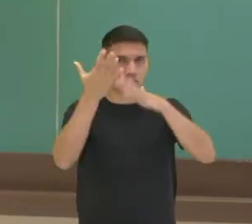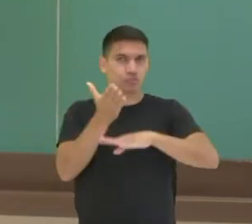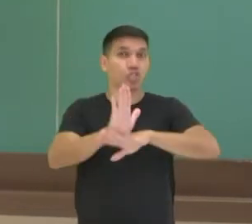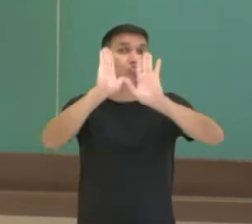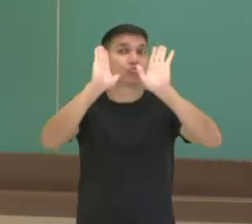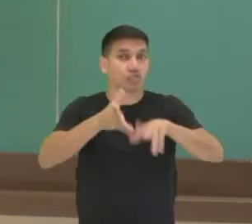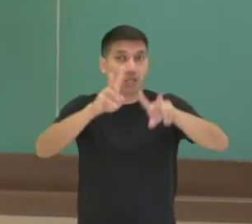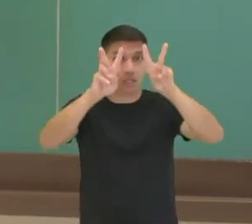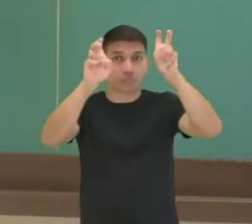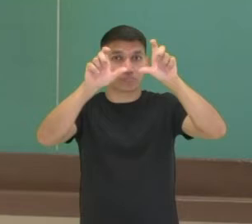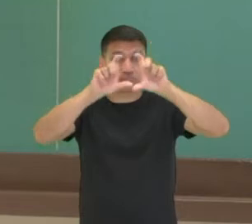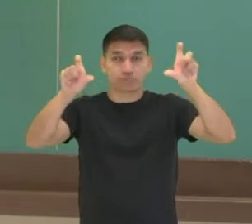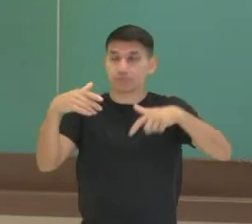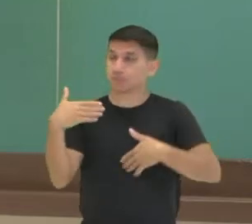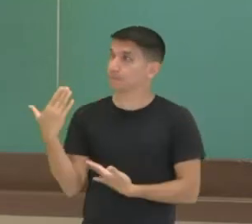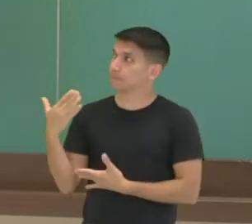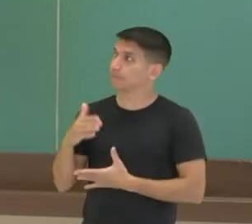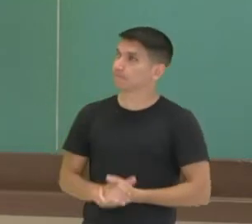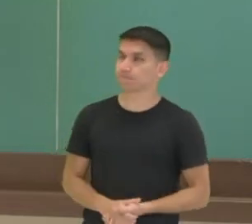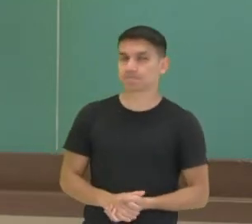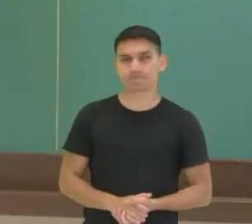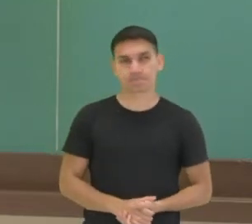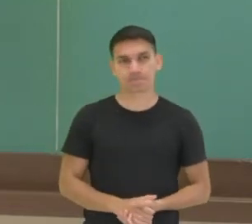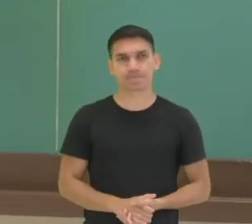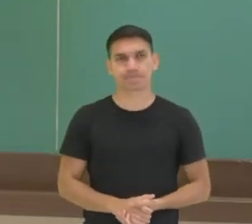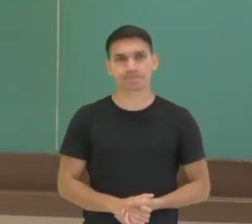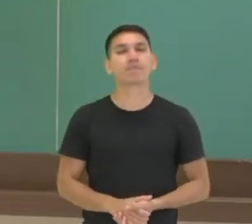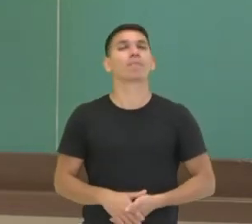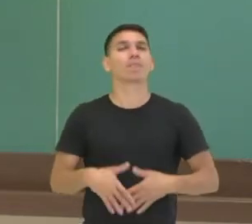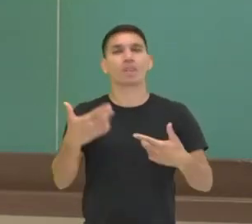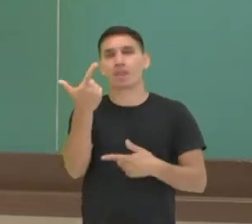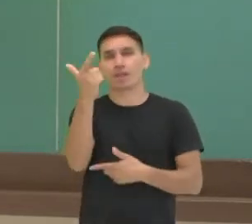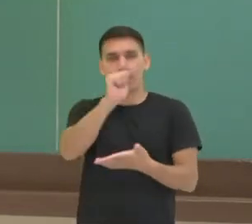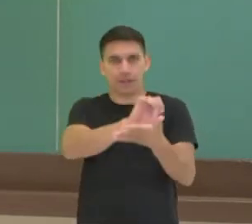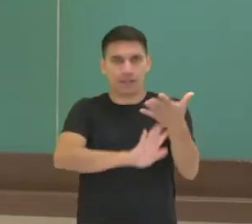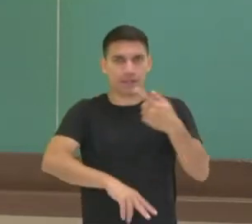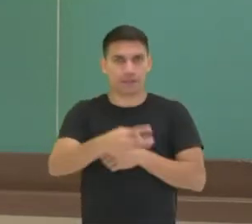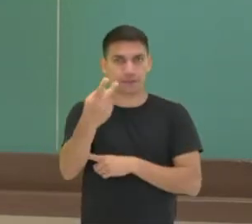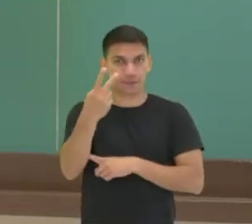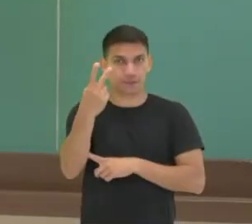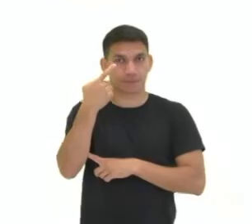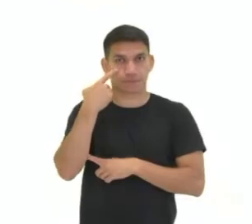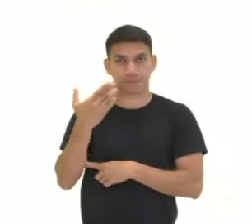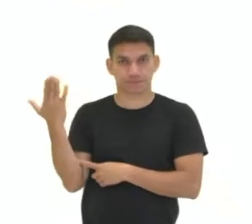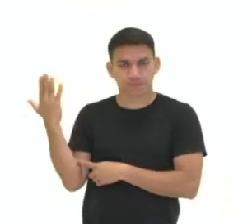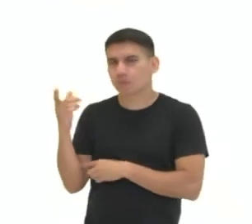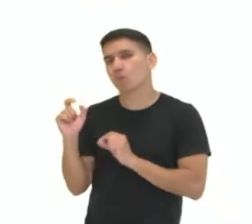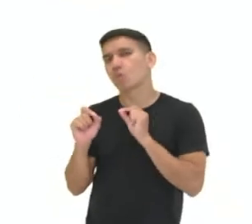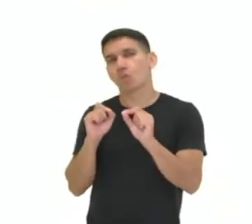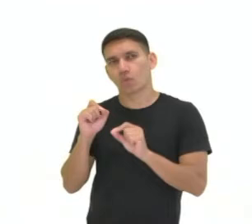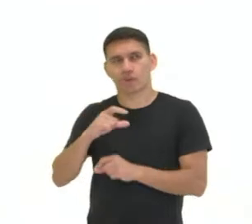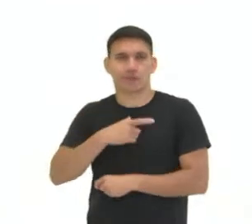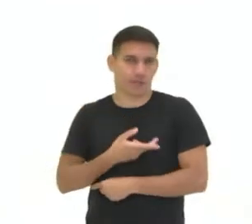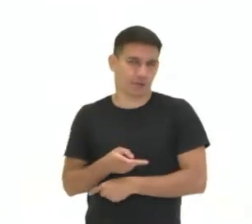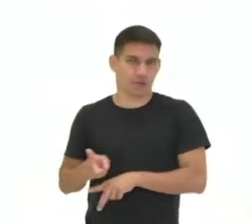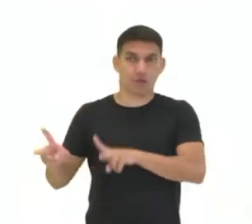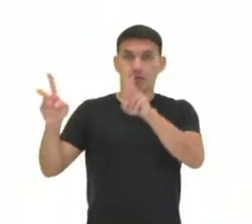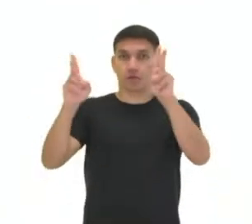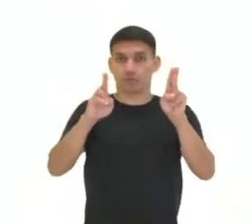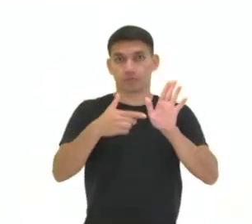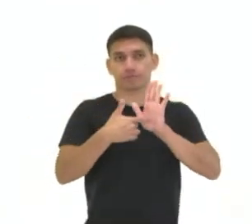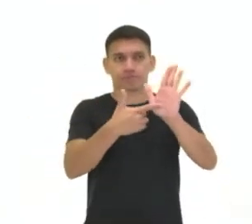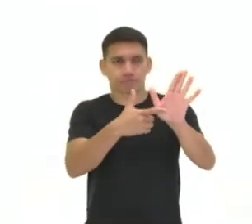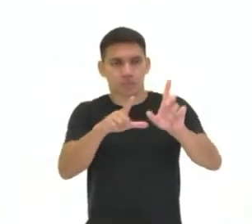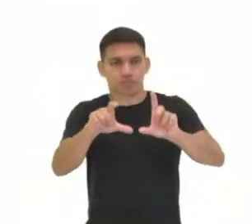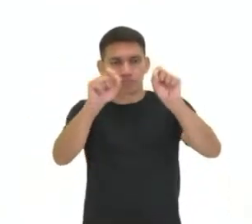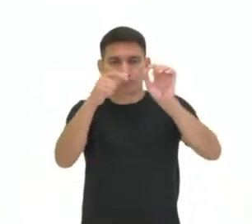no título dessa reportagem. E vamos para a nossa segunda atividade, né? Então nós temos mais um fragmento